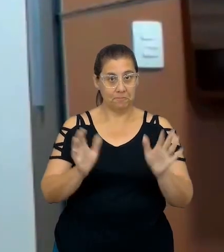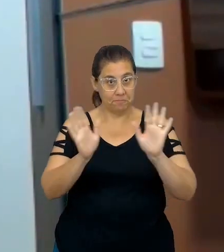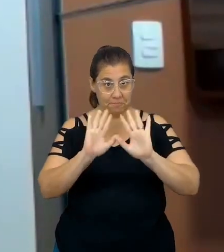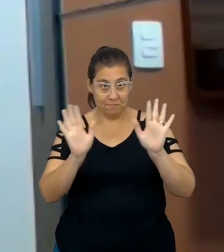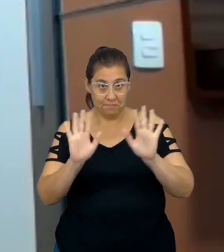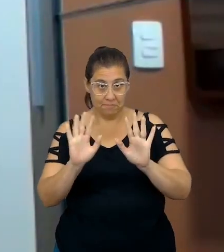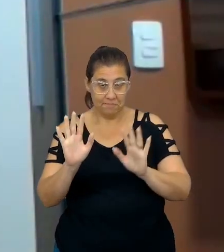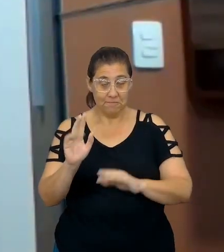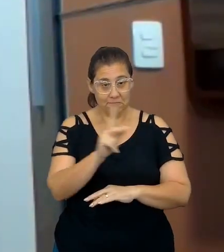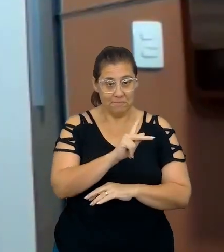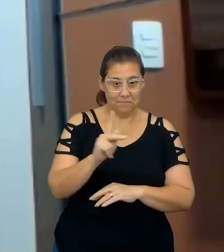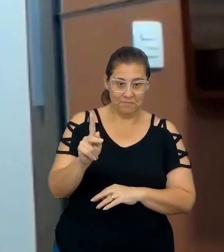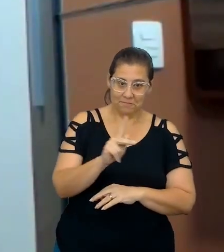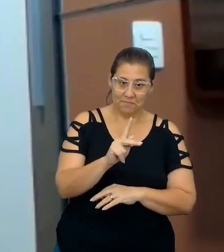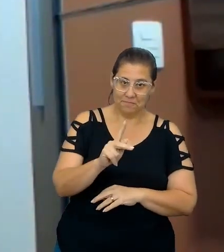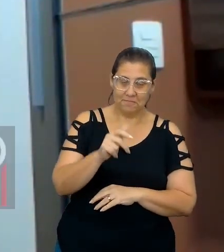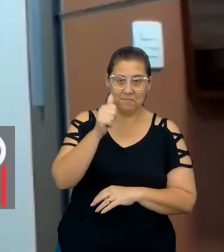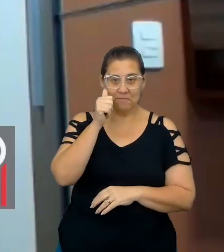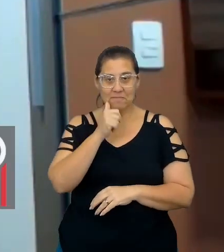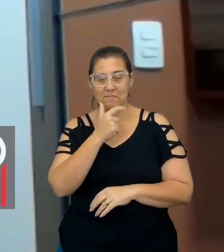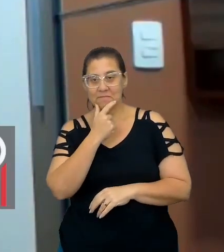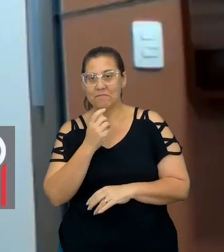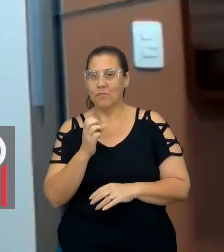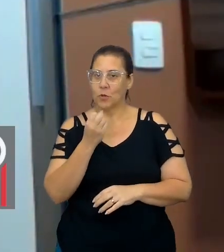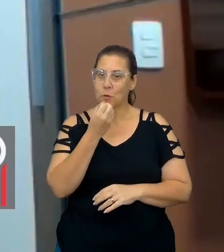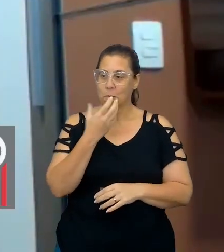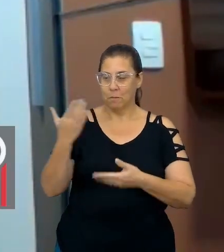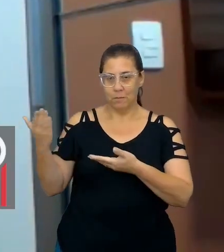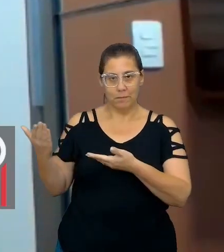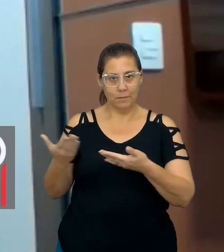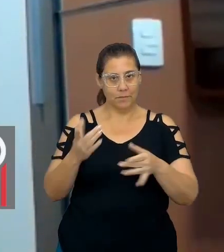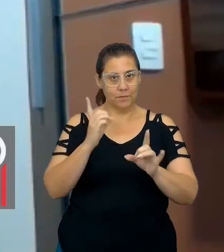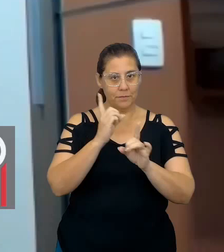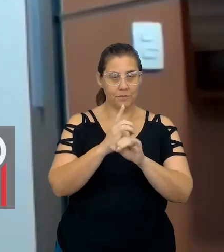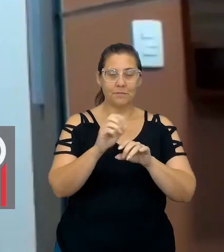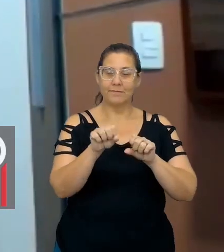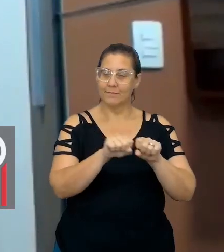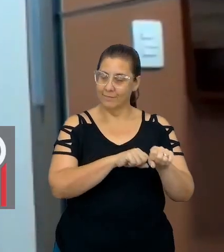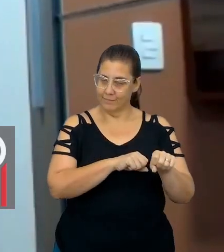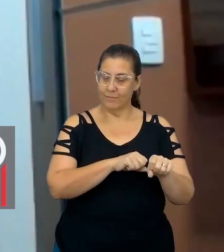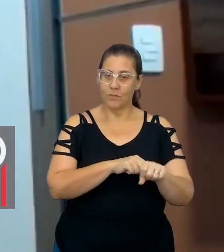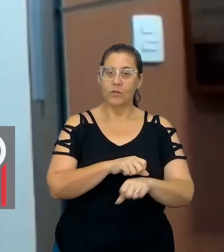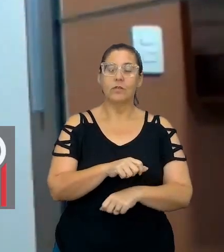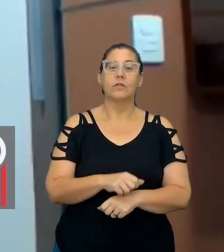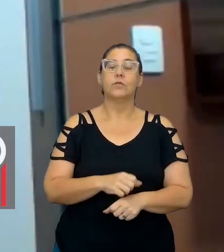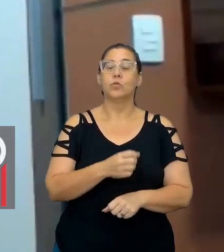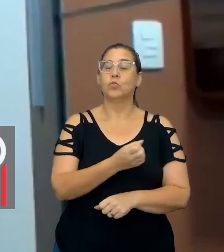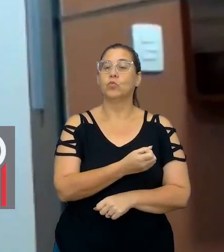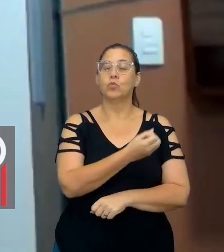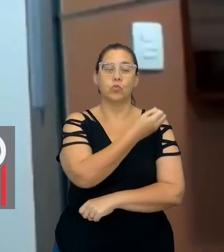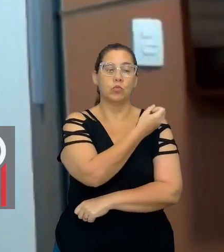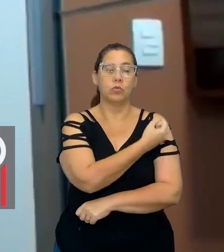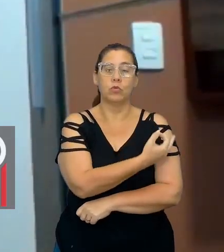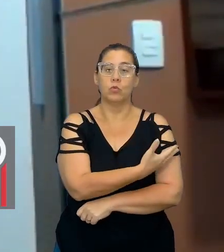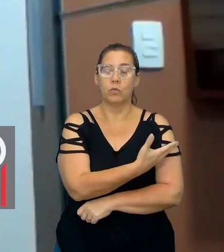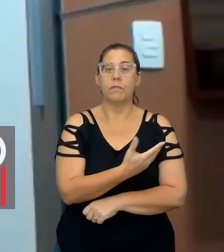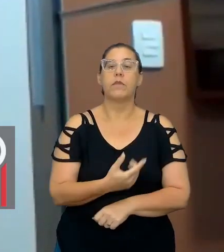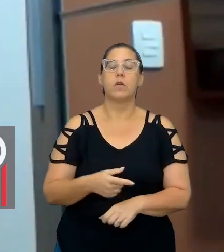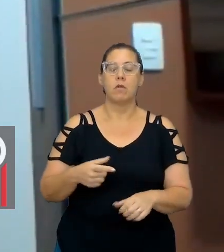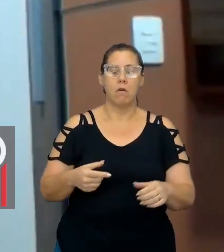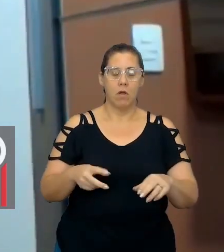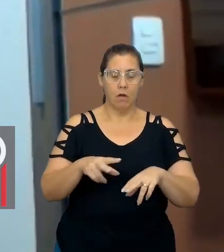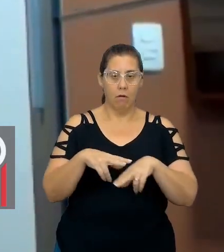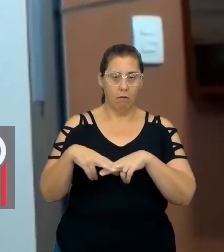Olá, professores, professoras, sejam bem-vindos ao nosso encontro formativo, ano séries, do Programa de Recuperação e